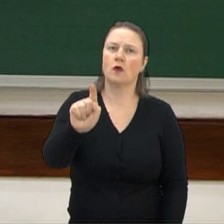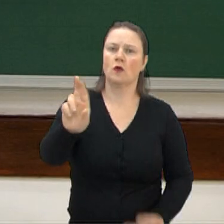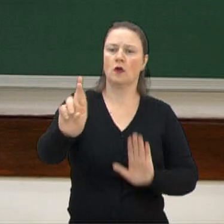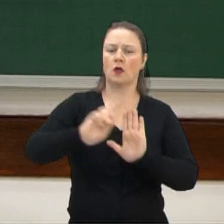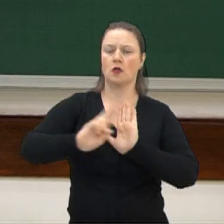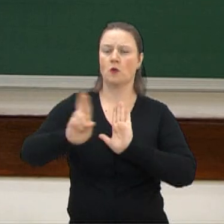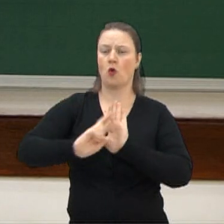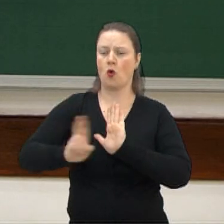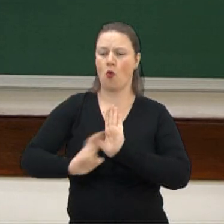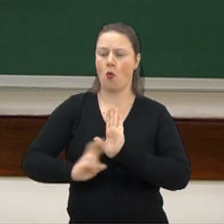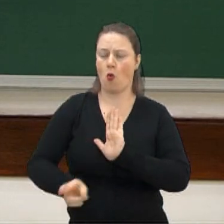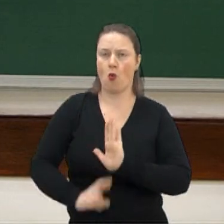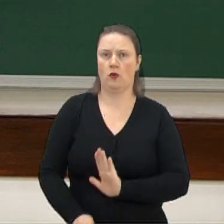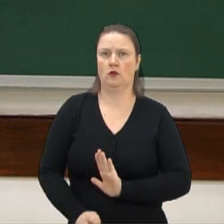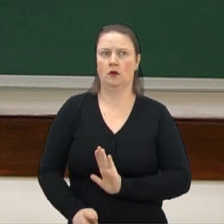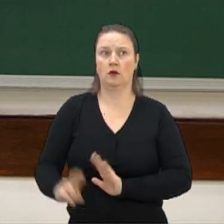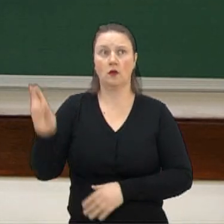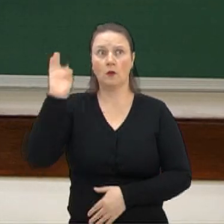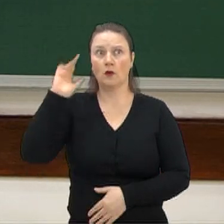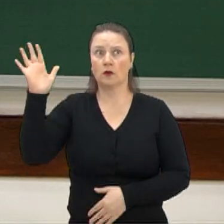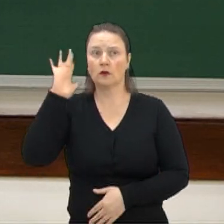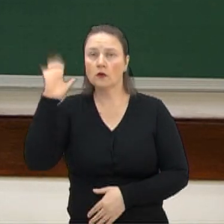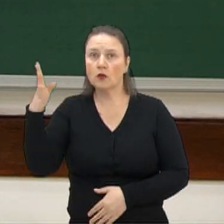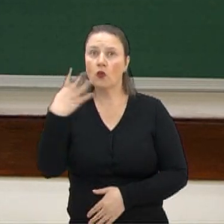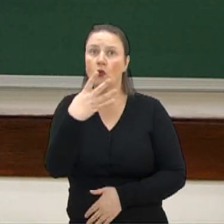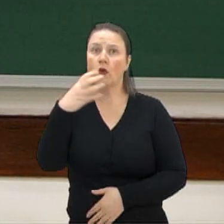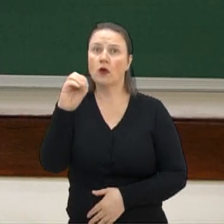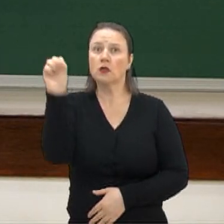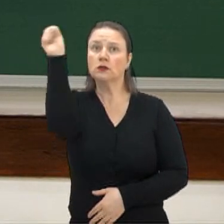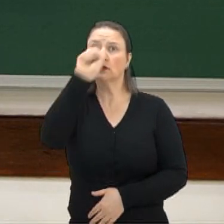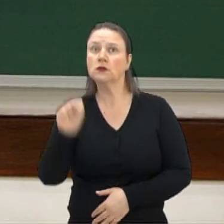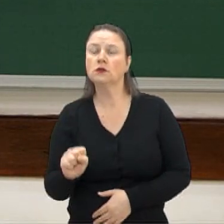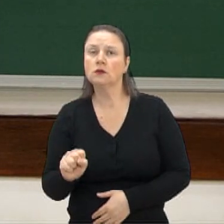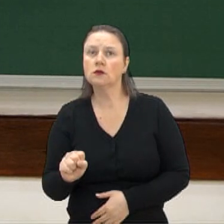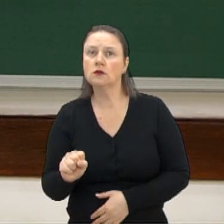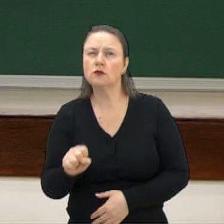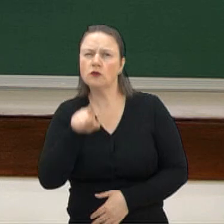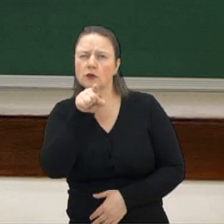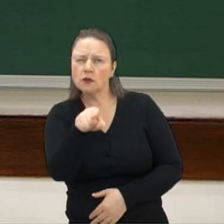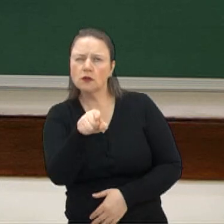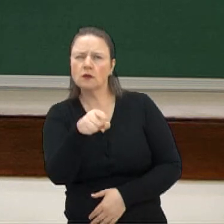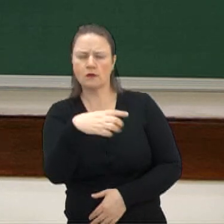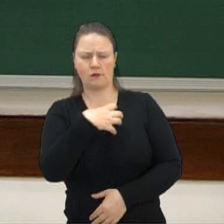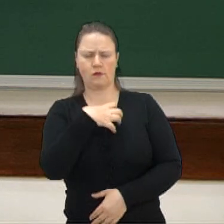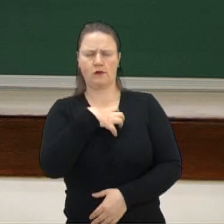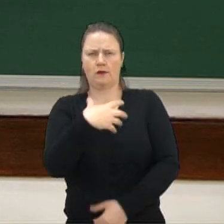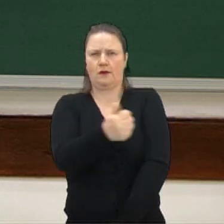0,40 segundos. Olha só, você é do tipo de aluno que quando o